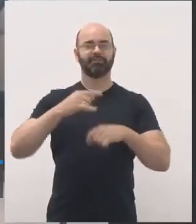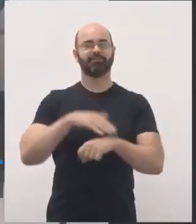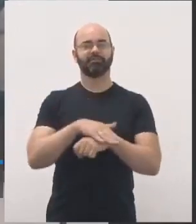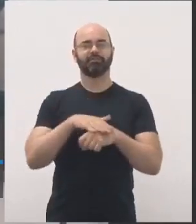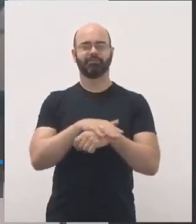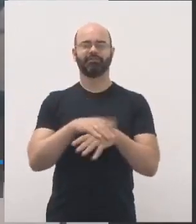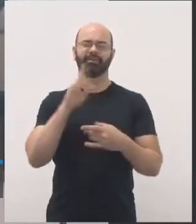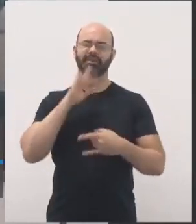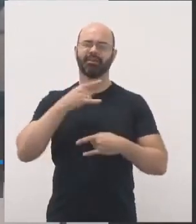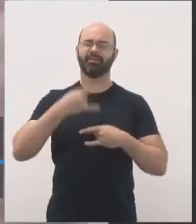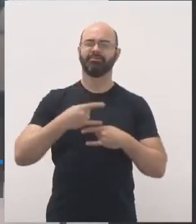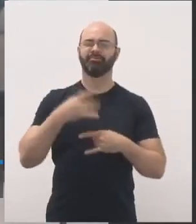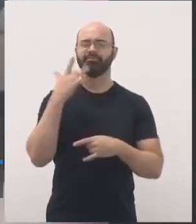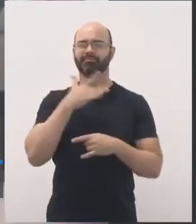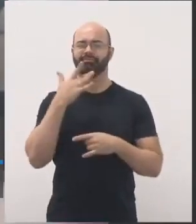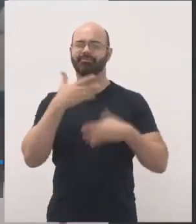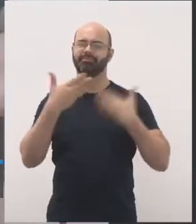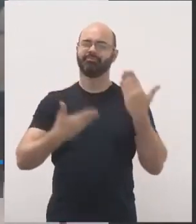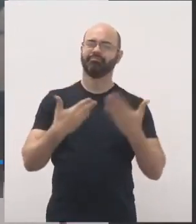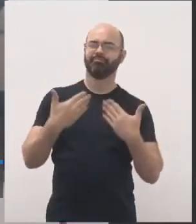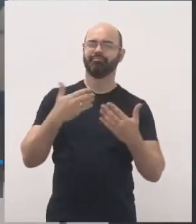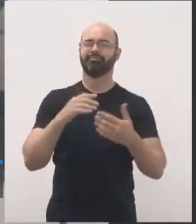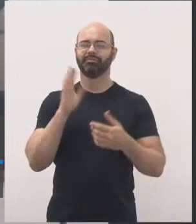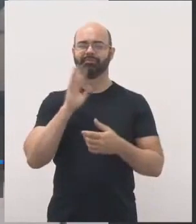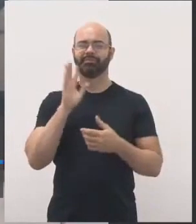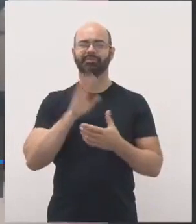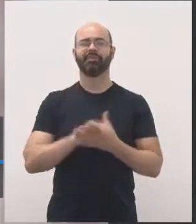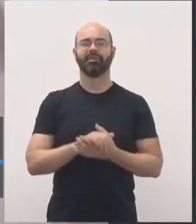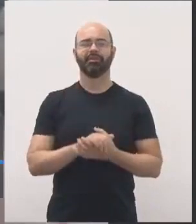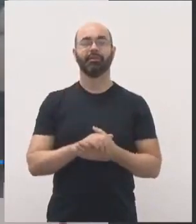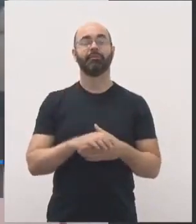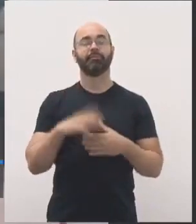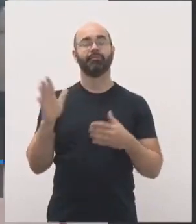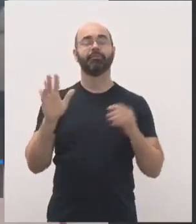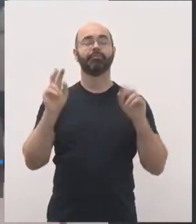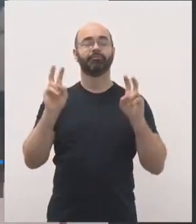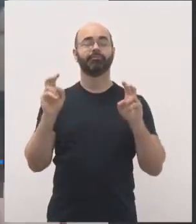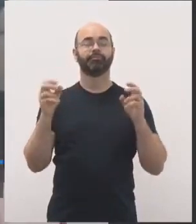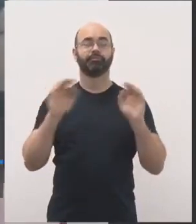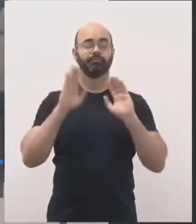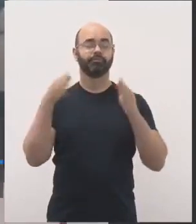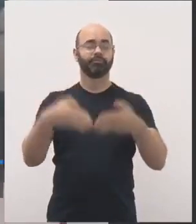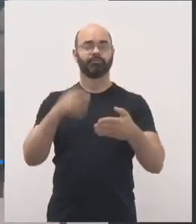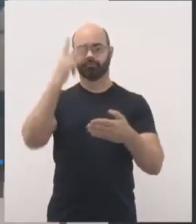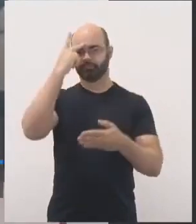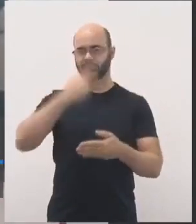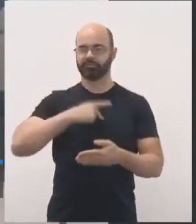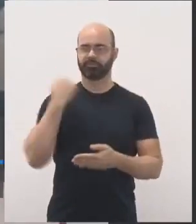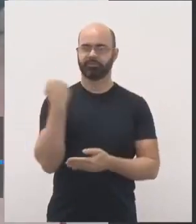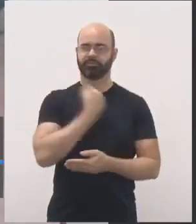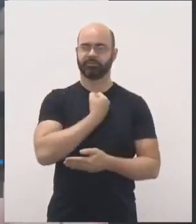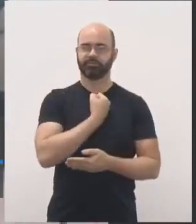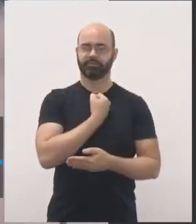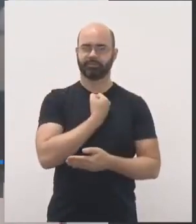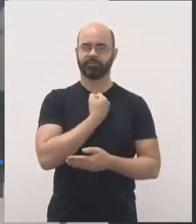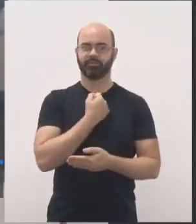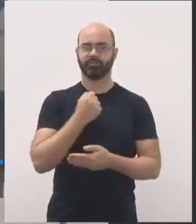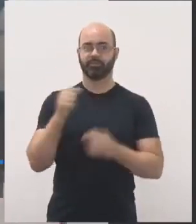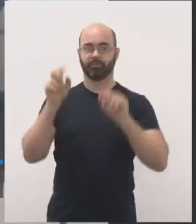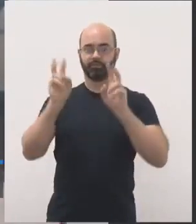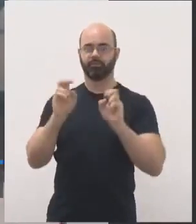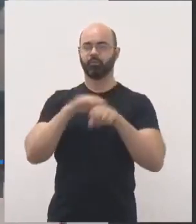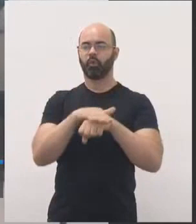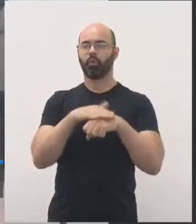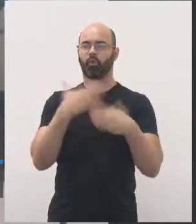super gostosa, que a gente discute vários temas, mas nesse caso a gente vai trazer especificamente a questão do suicídio, e vai ser muito interessante, então quem